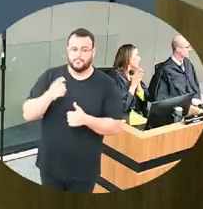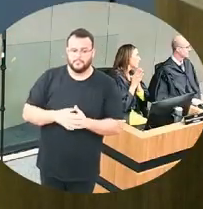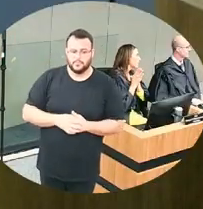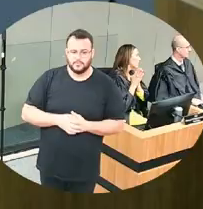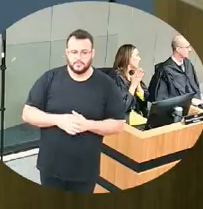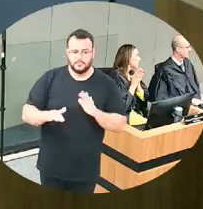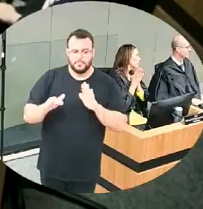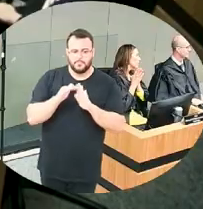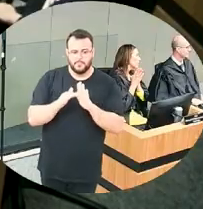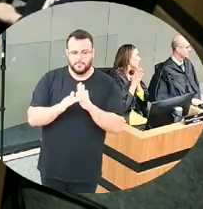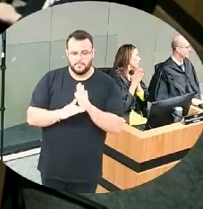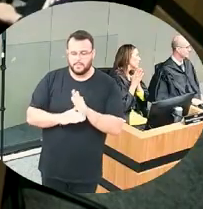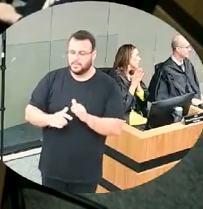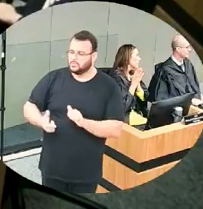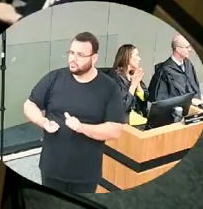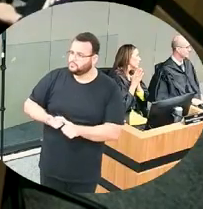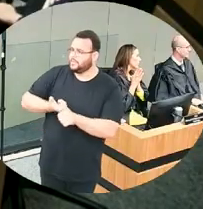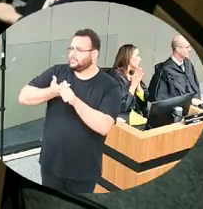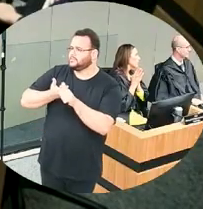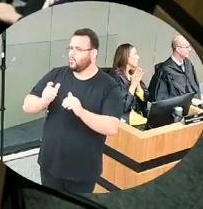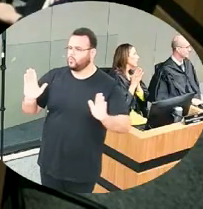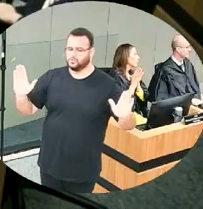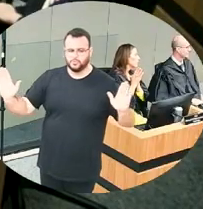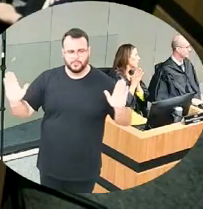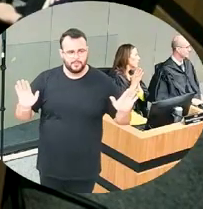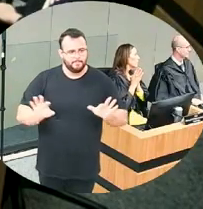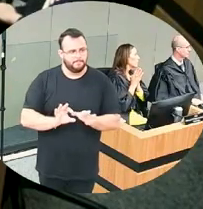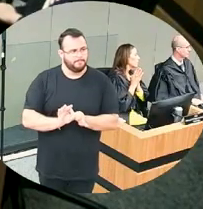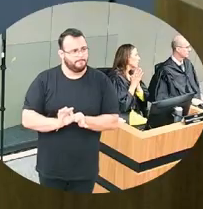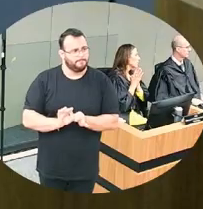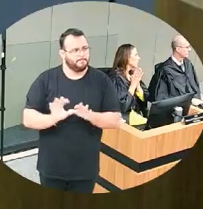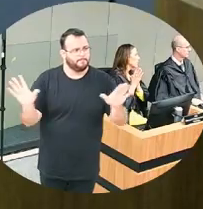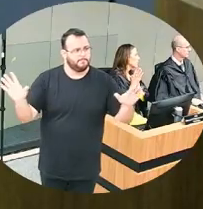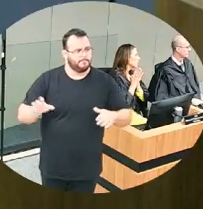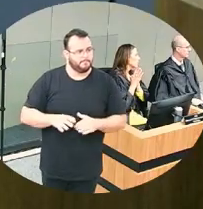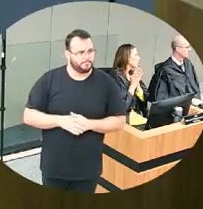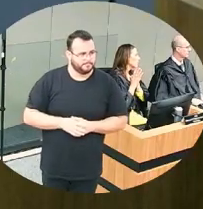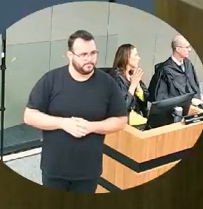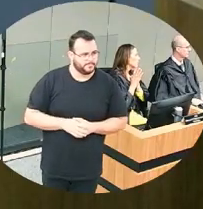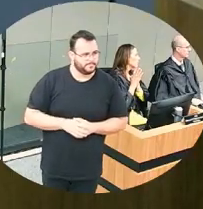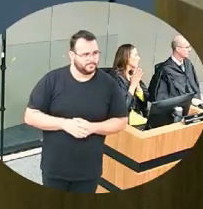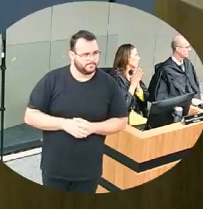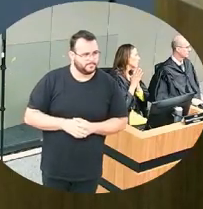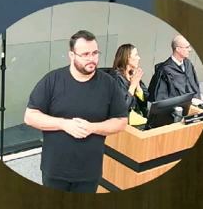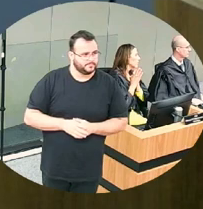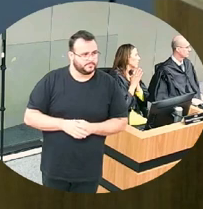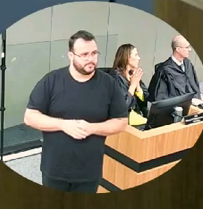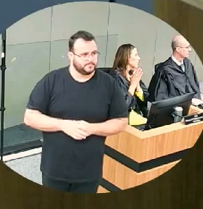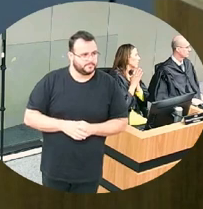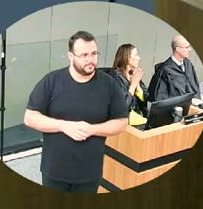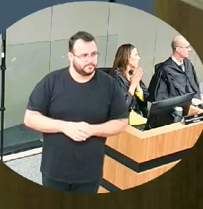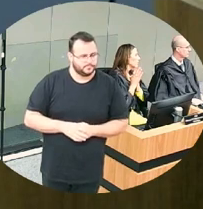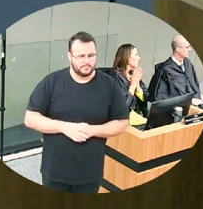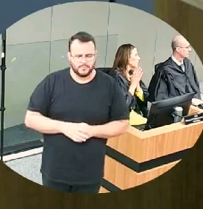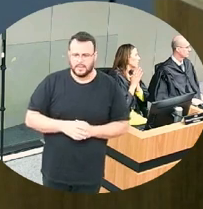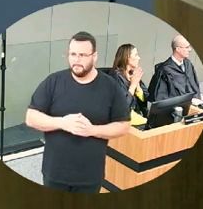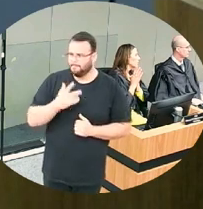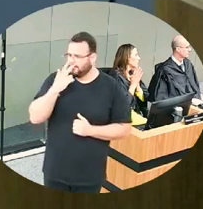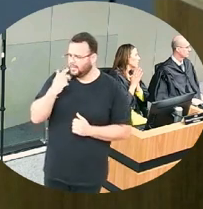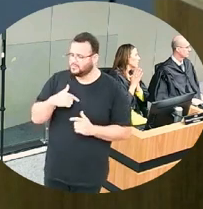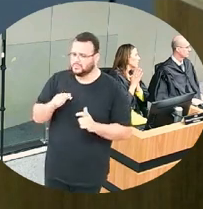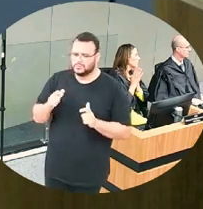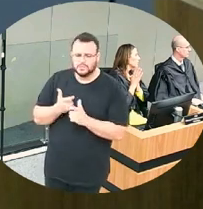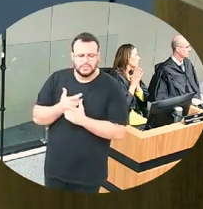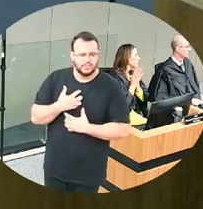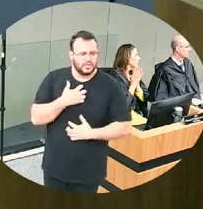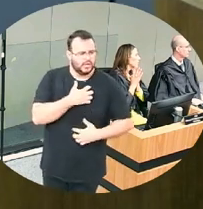a deferir a suspensão de prazos era o primeiro a nos permitir a ficarmos pelo menos menos angustiados